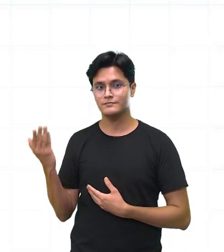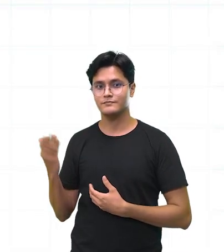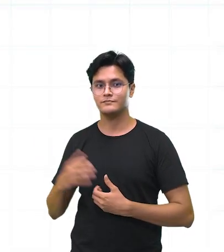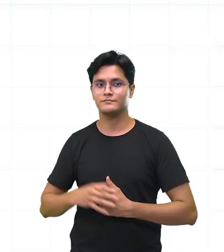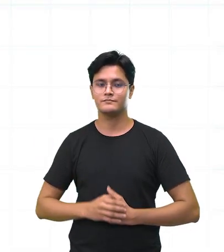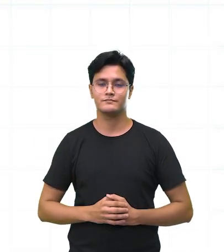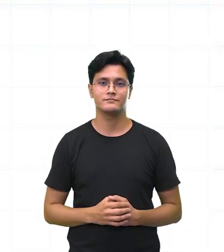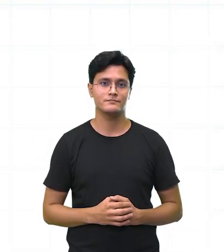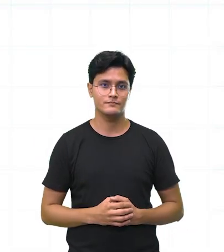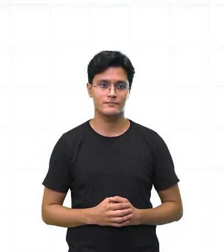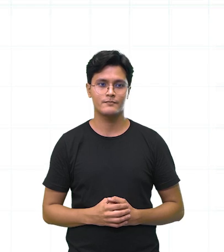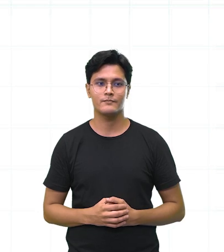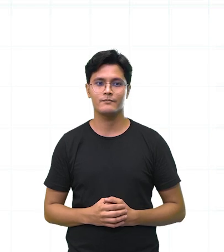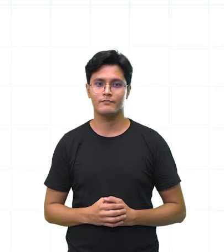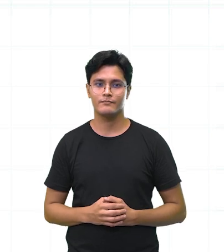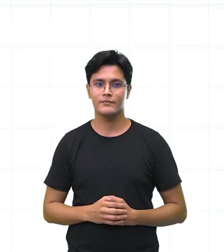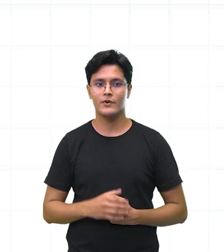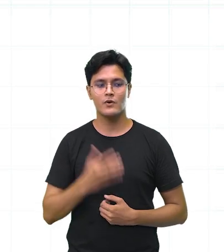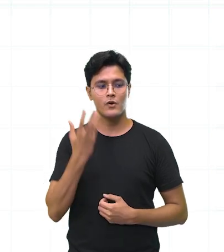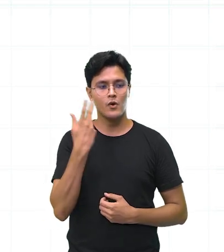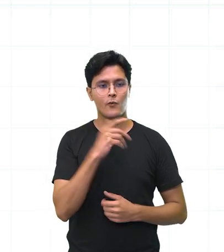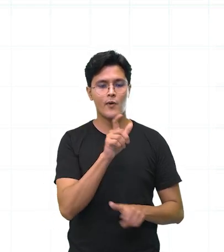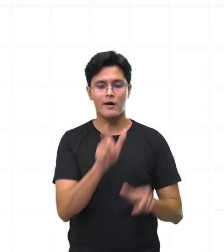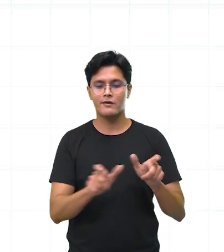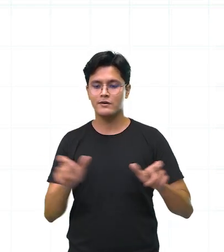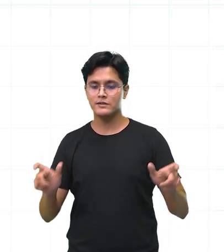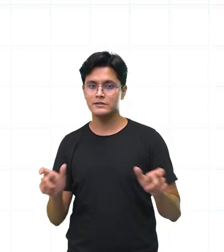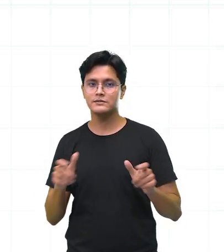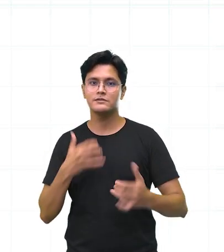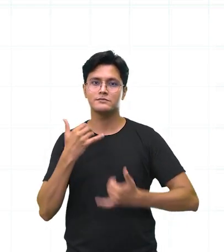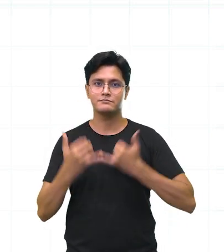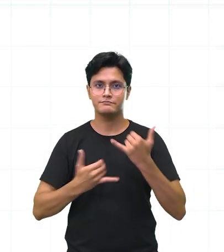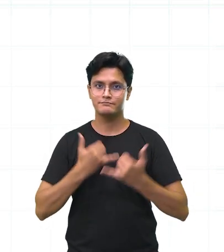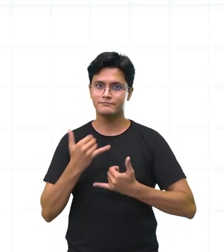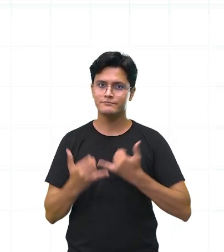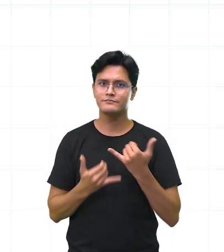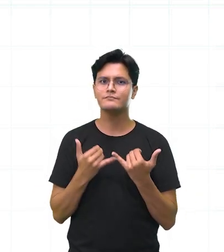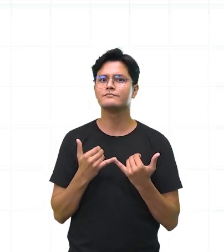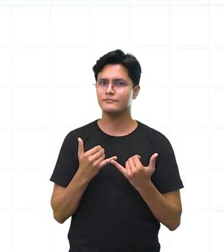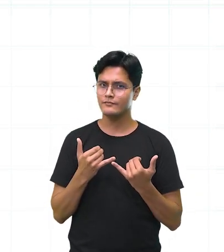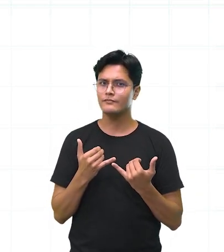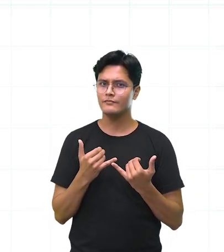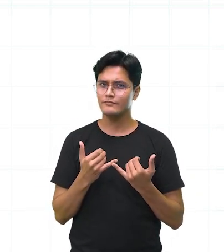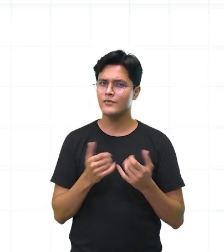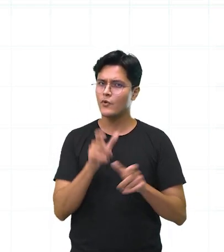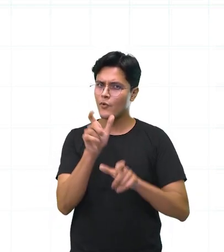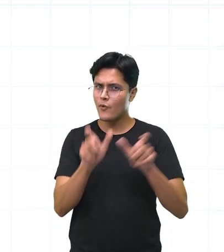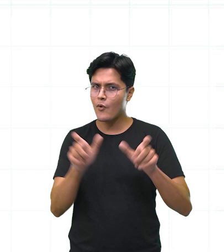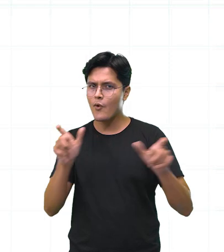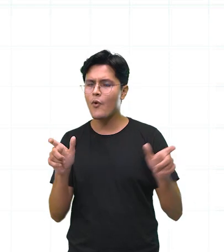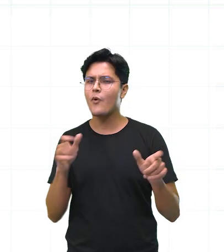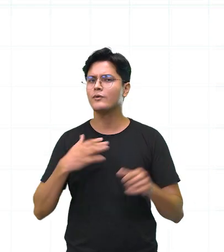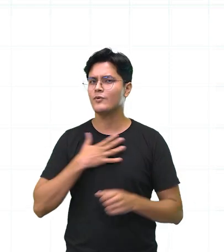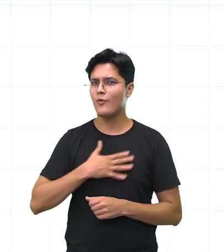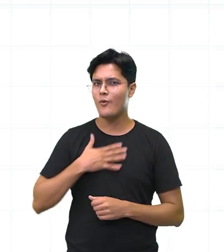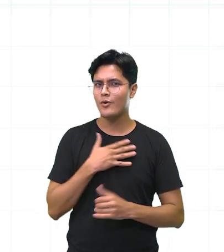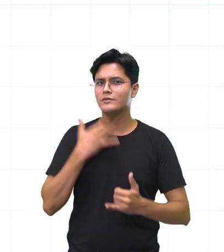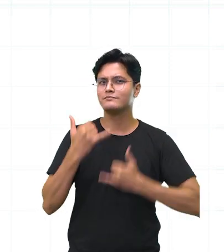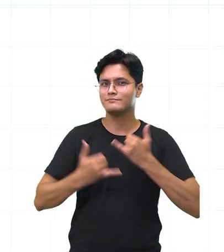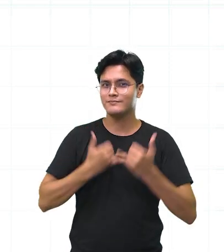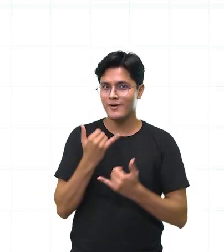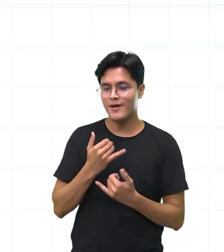quando as crianças brincam. Muito bem, quem gosta de brincar?